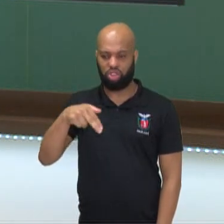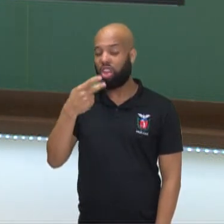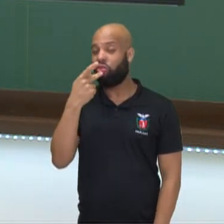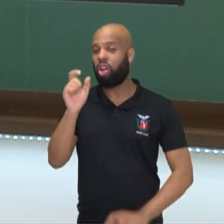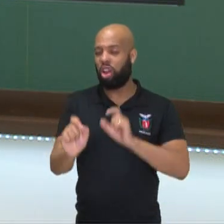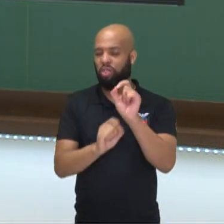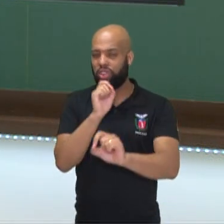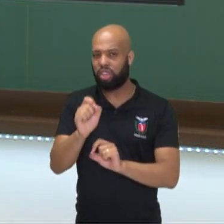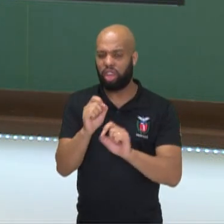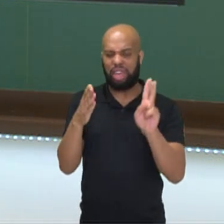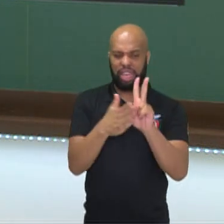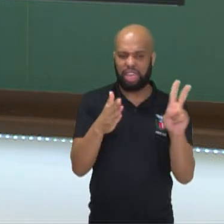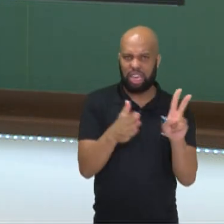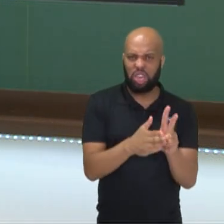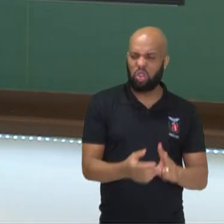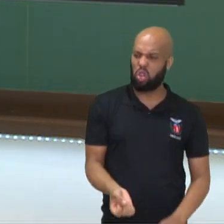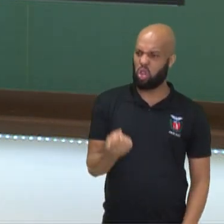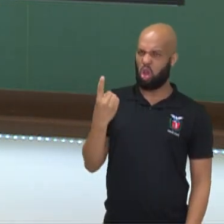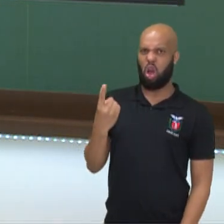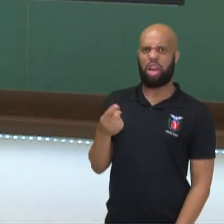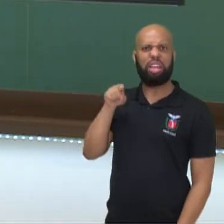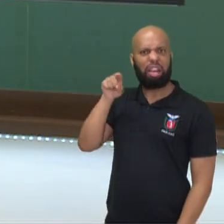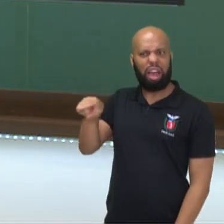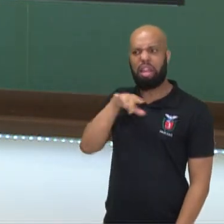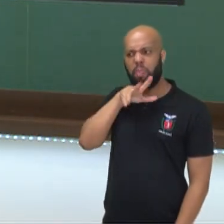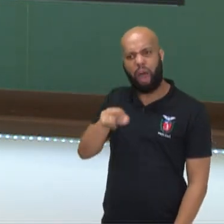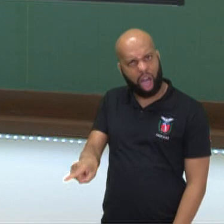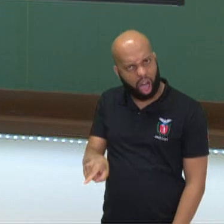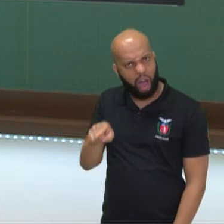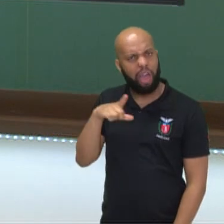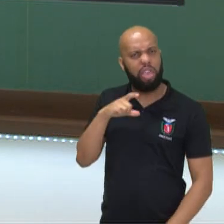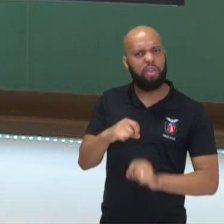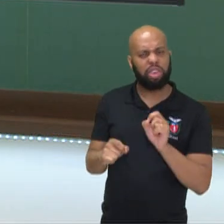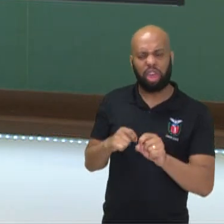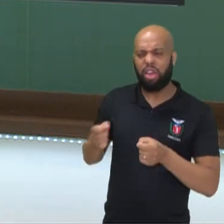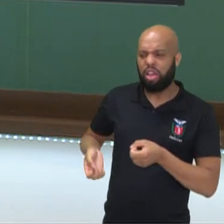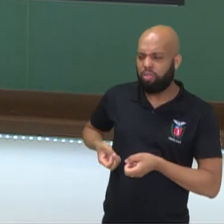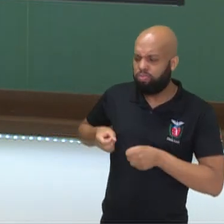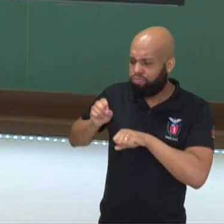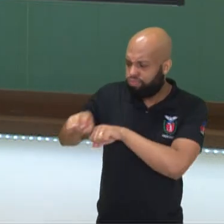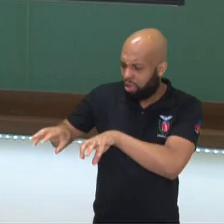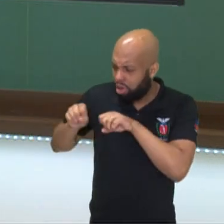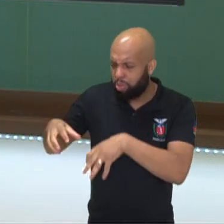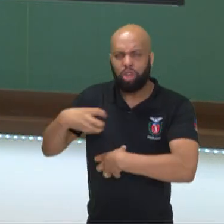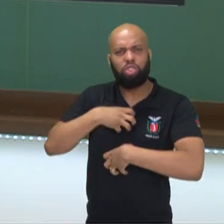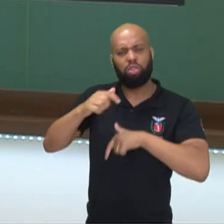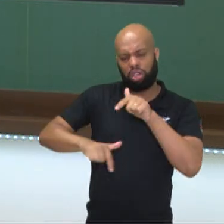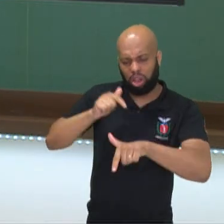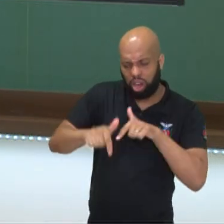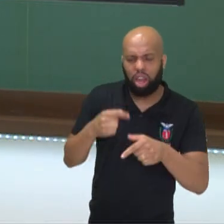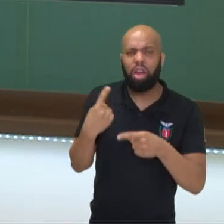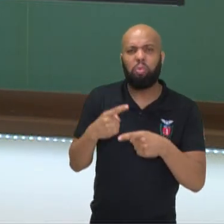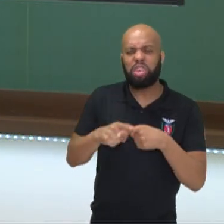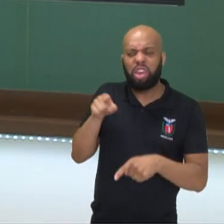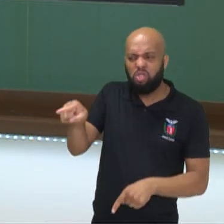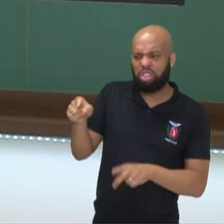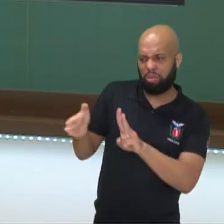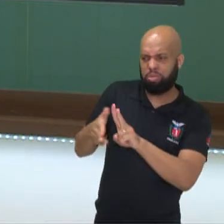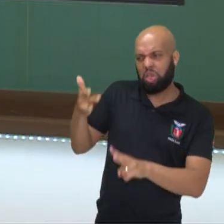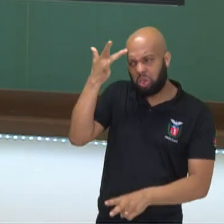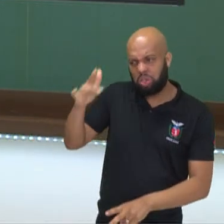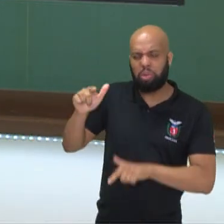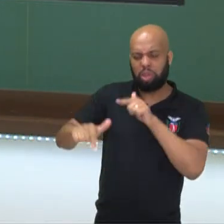alguém totalmente selvagem e deveriam ser instruídos a serem trabalhadores. Na visão dele, os índios não sabiam